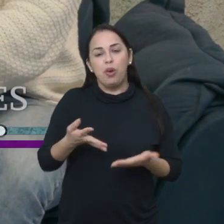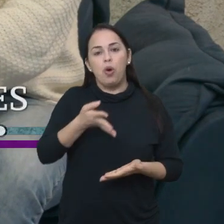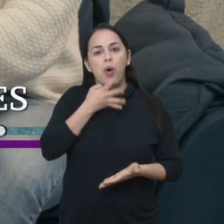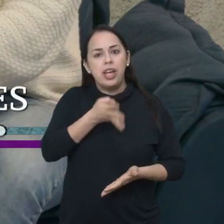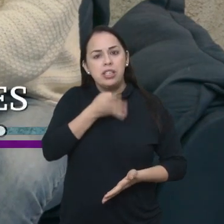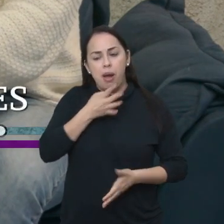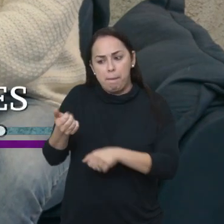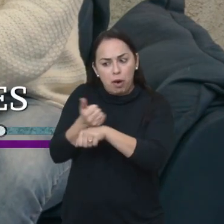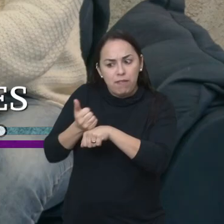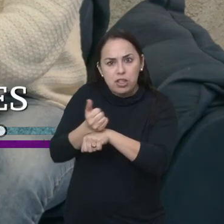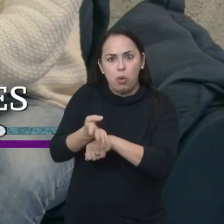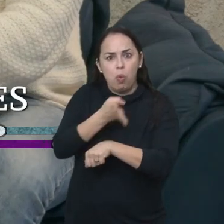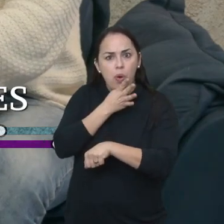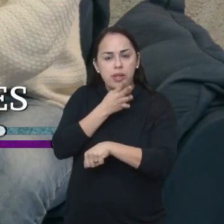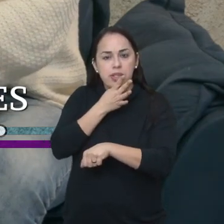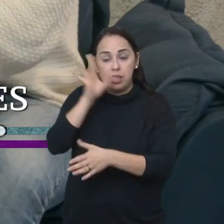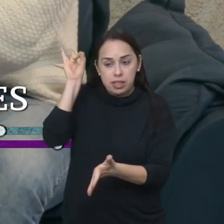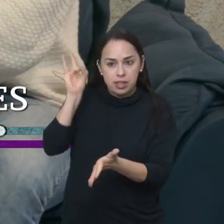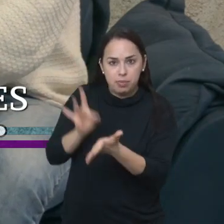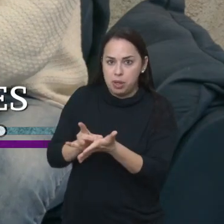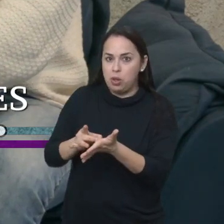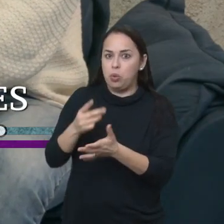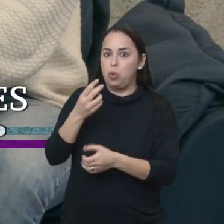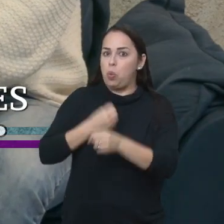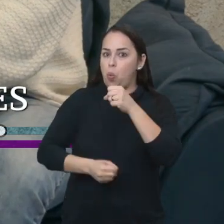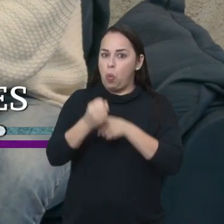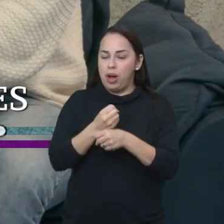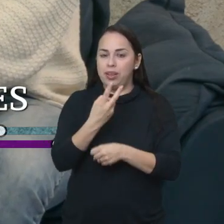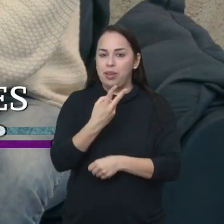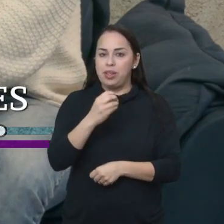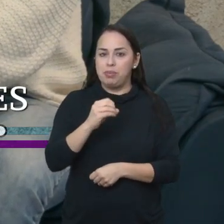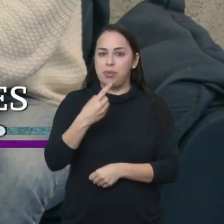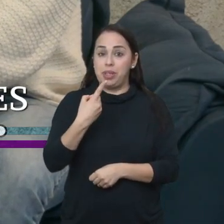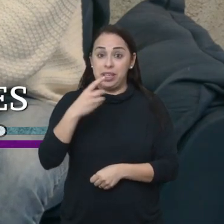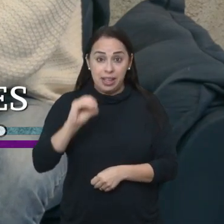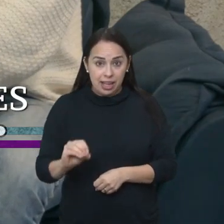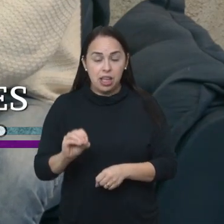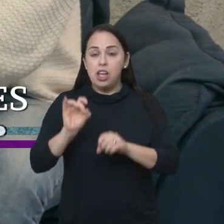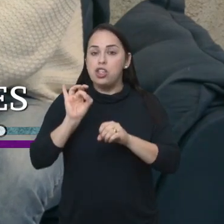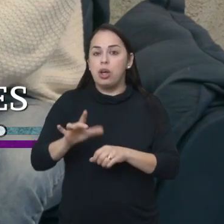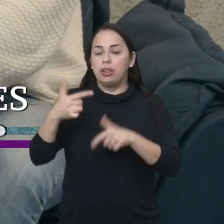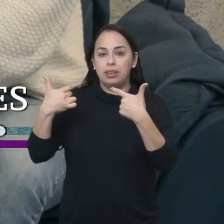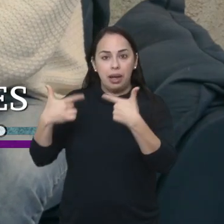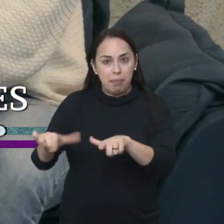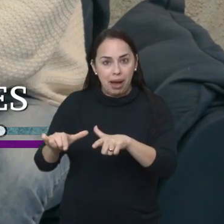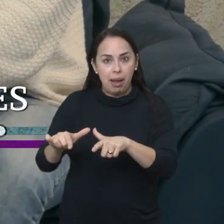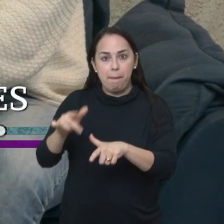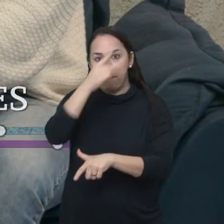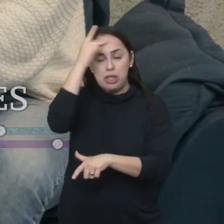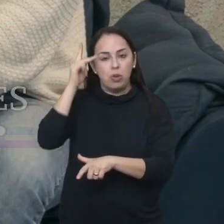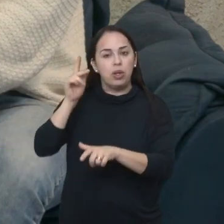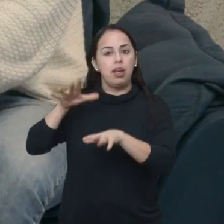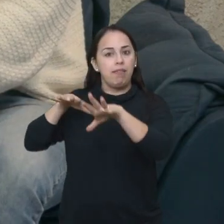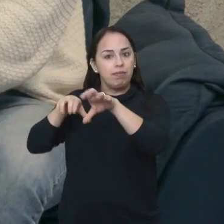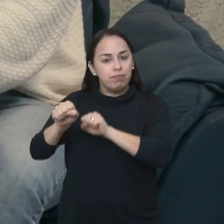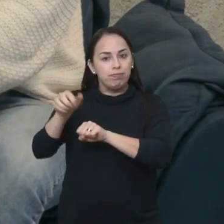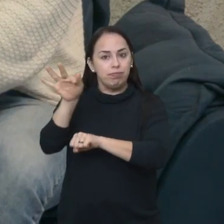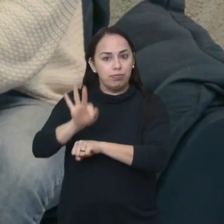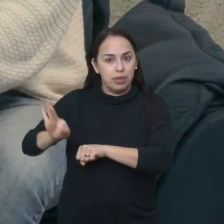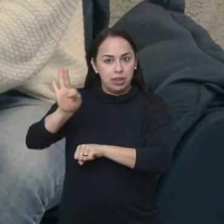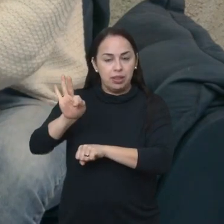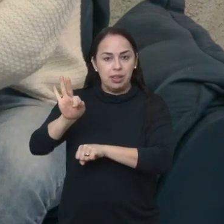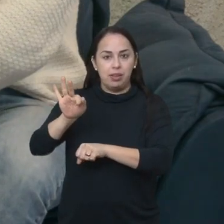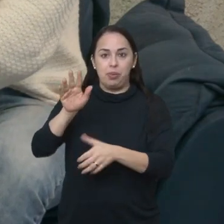programa de hoje vamos conhecer uma profissão que foi regulamentada em 2010 e só pode ser exercida por profissionais diplomados.